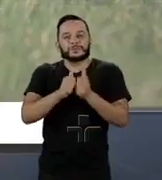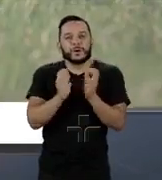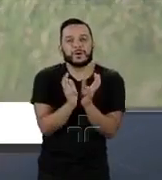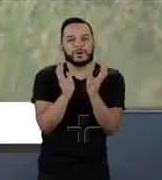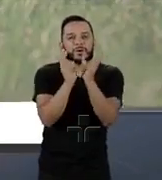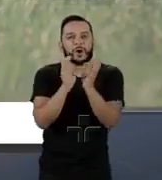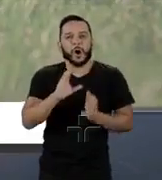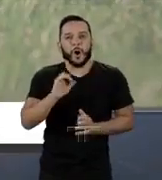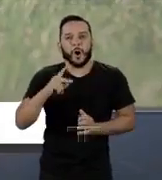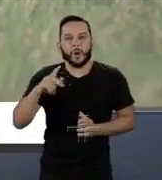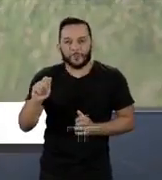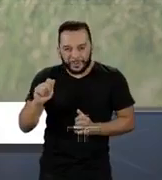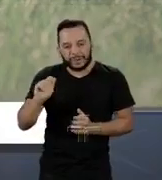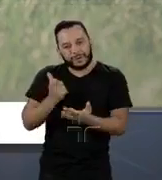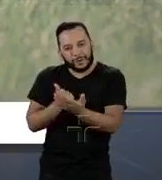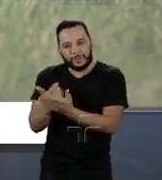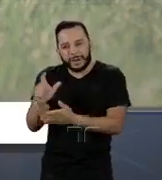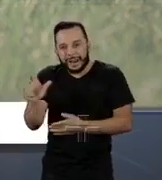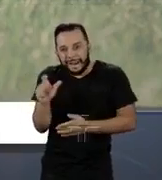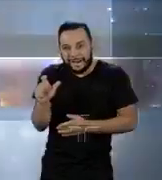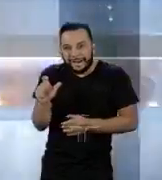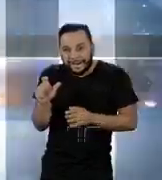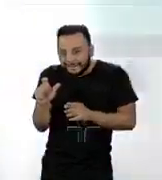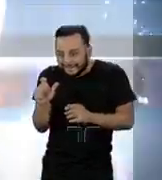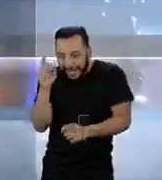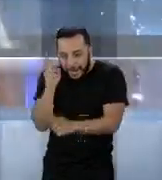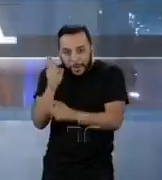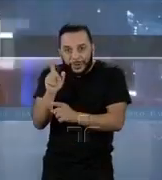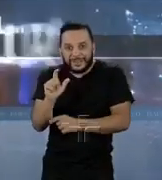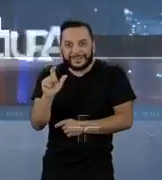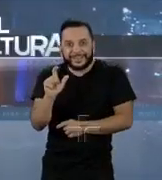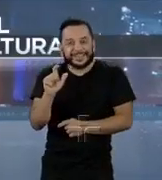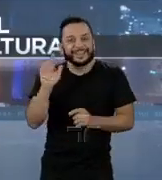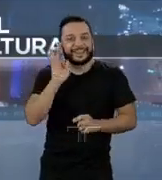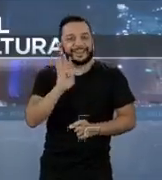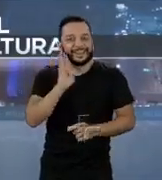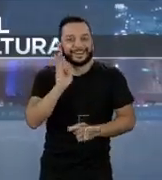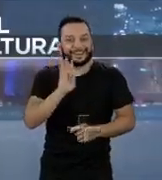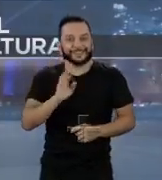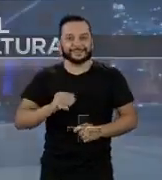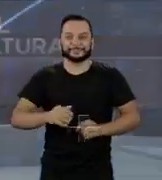comprar o pacotinho, a tentar achar aquela figurinha.